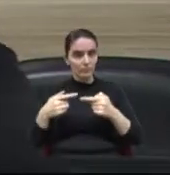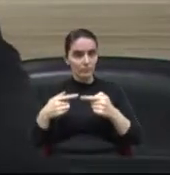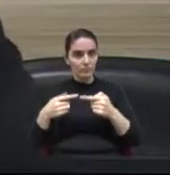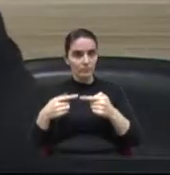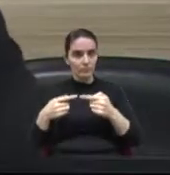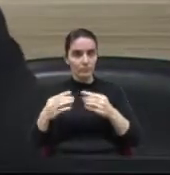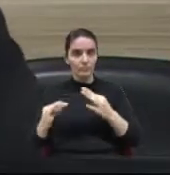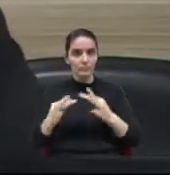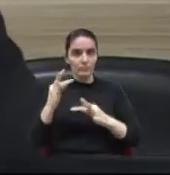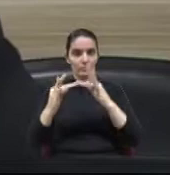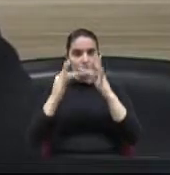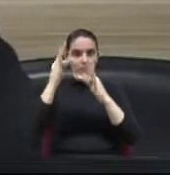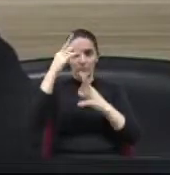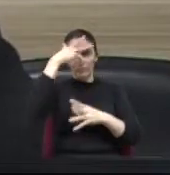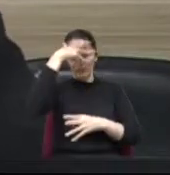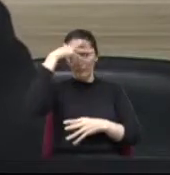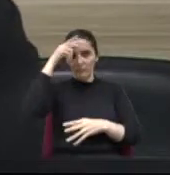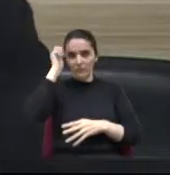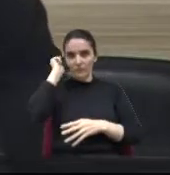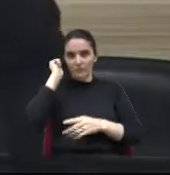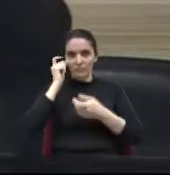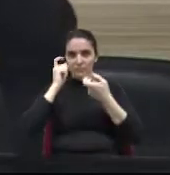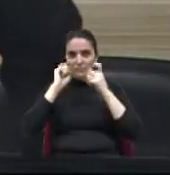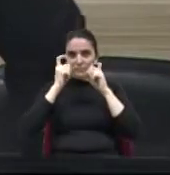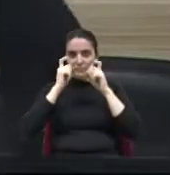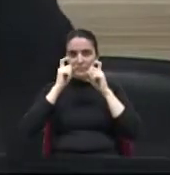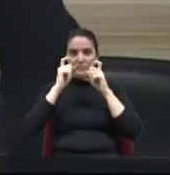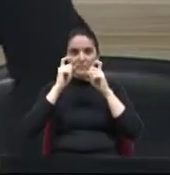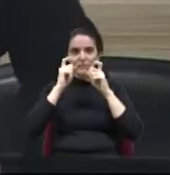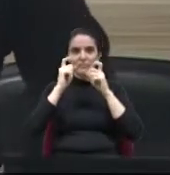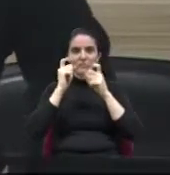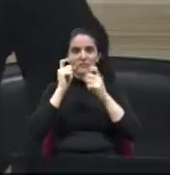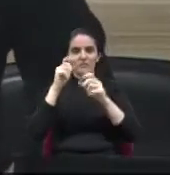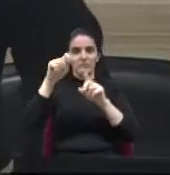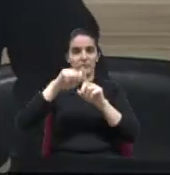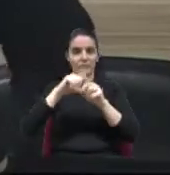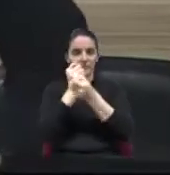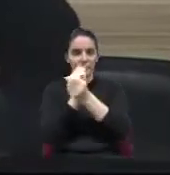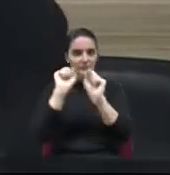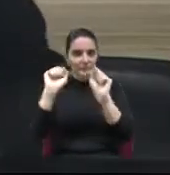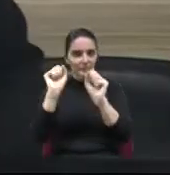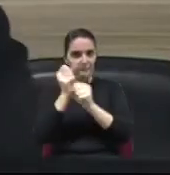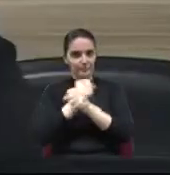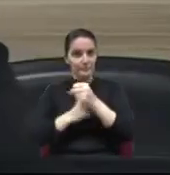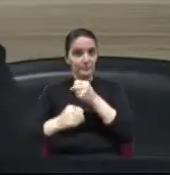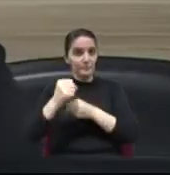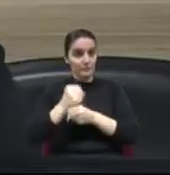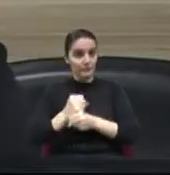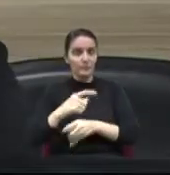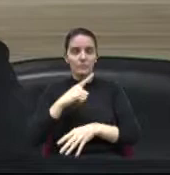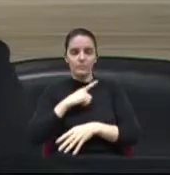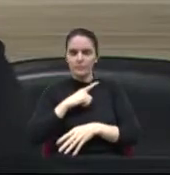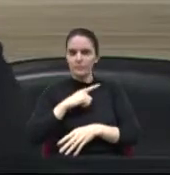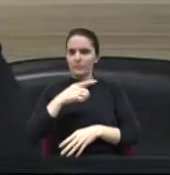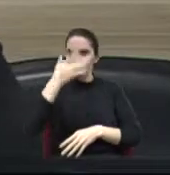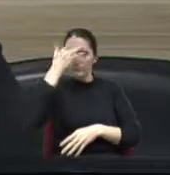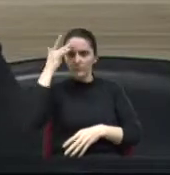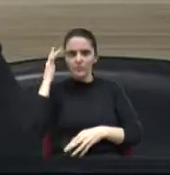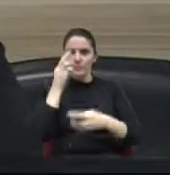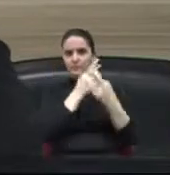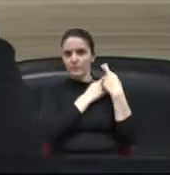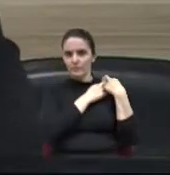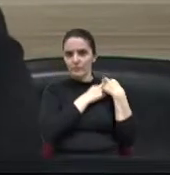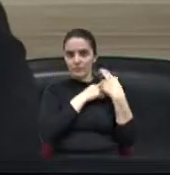da área da prefeitura, em reunião em maio do ano passado, onde participaram a Vigilância Sanitária, a Secretaria